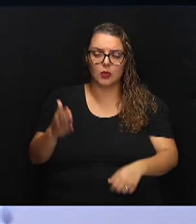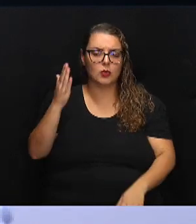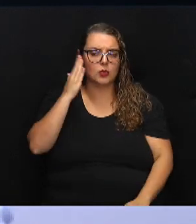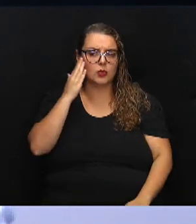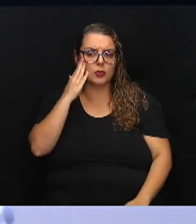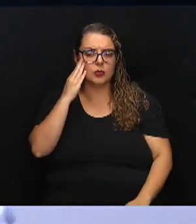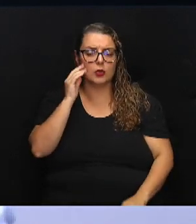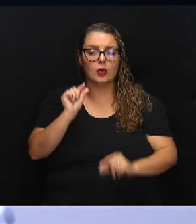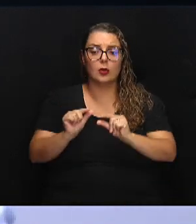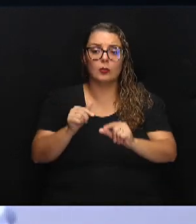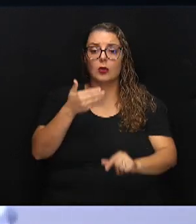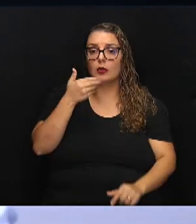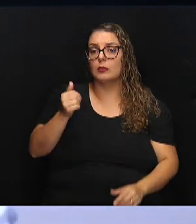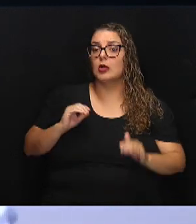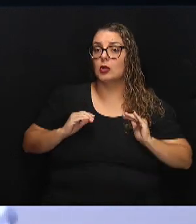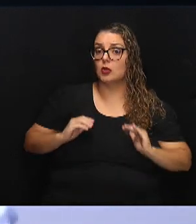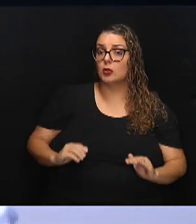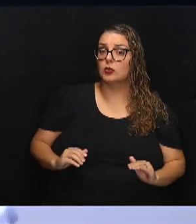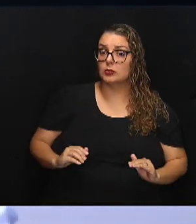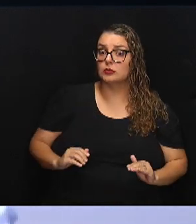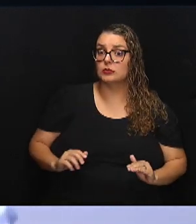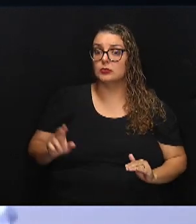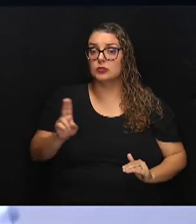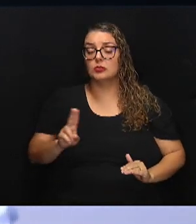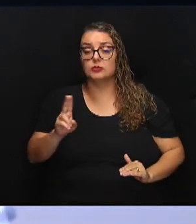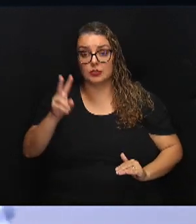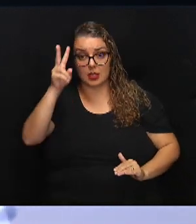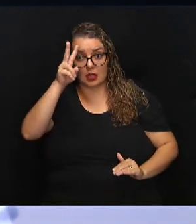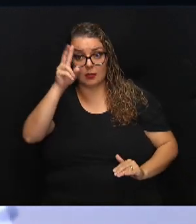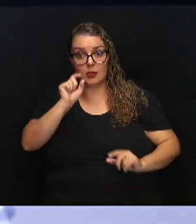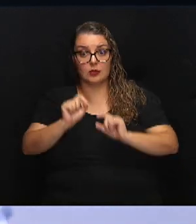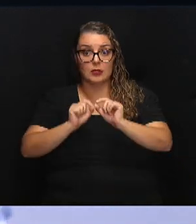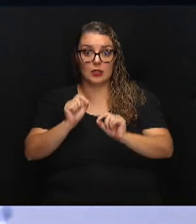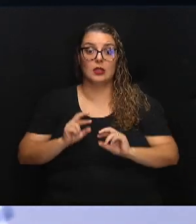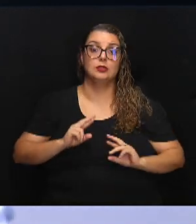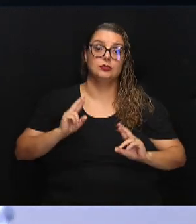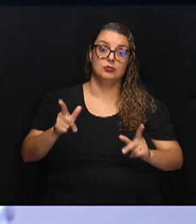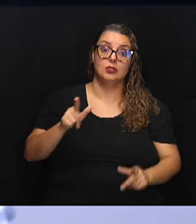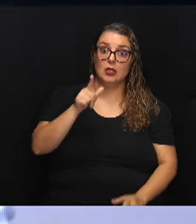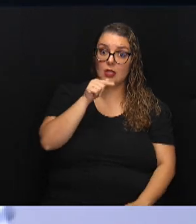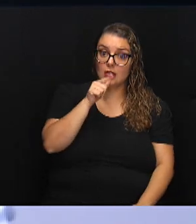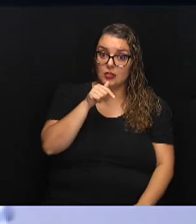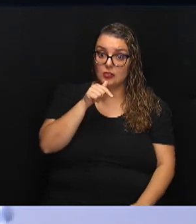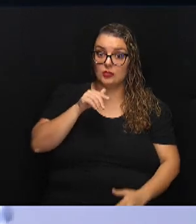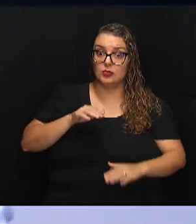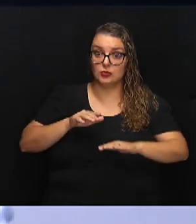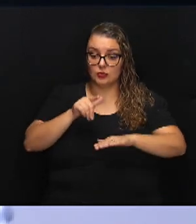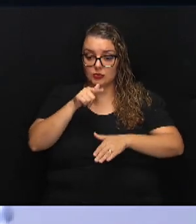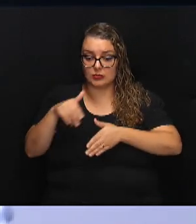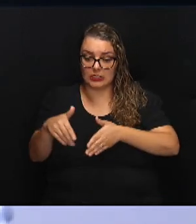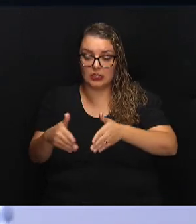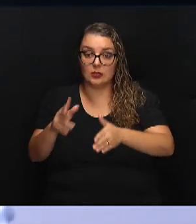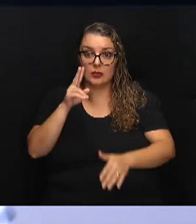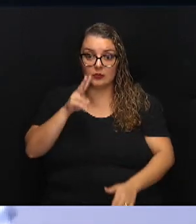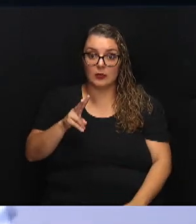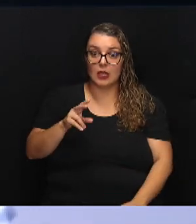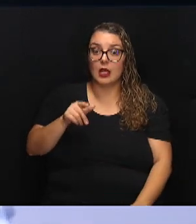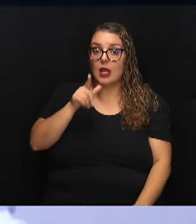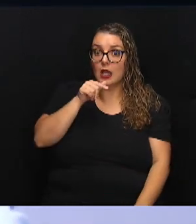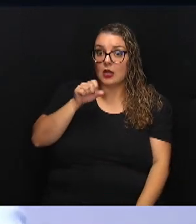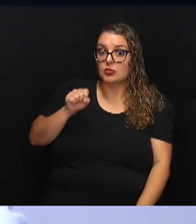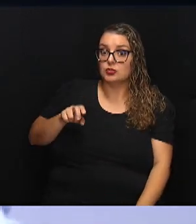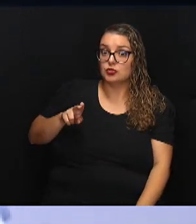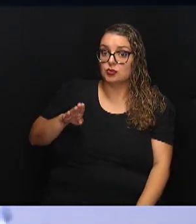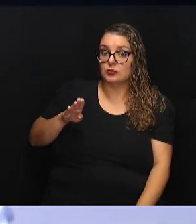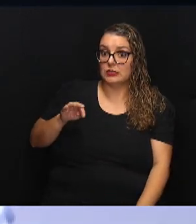pouco melhor o comportamento desse uso. Lembrando que, diferente das águas superficiais, dos rios que nós vemos, a água subterrânea ela